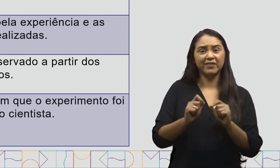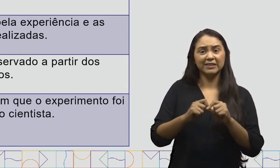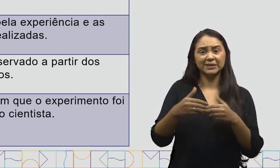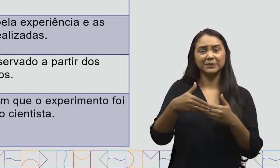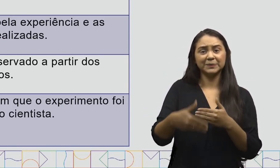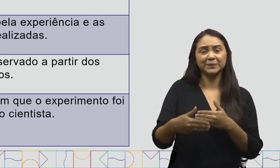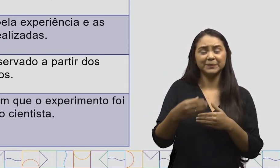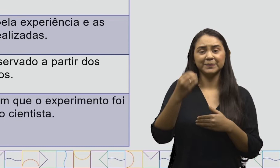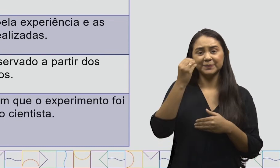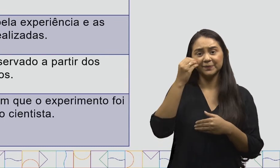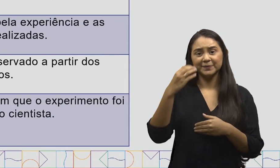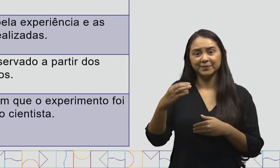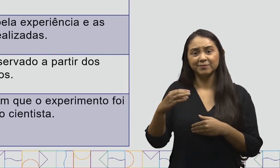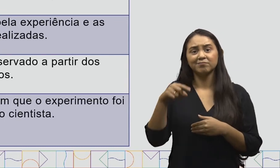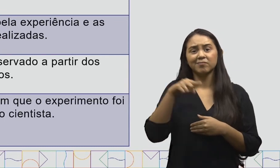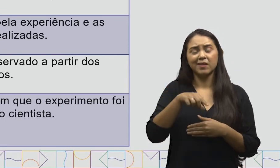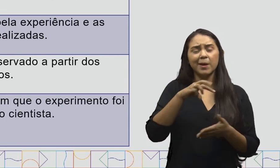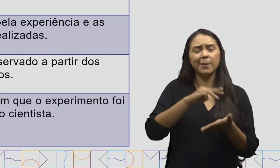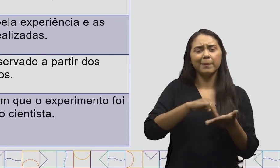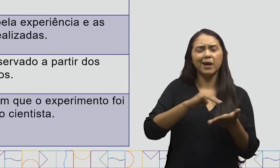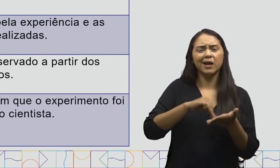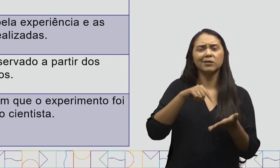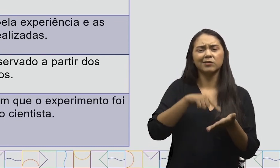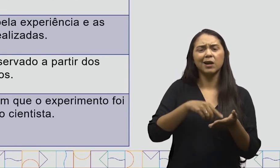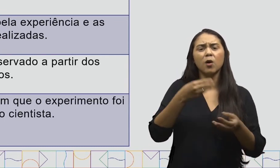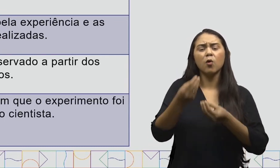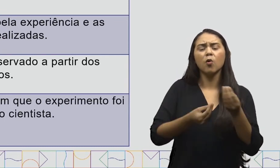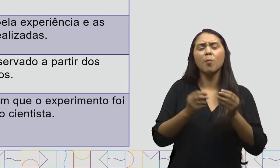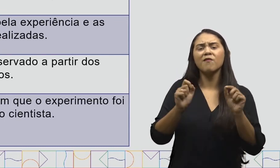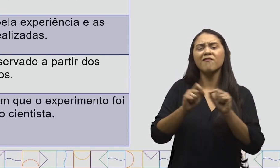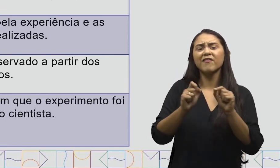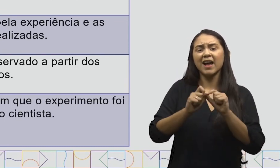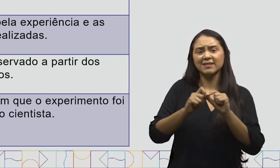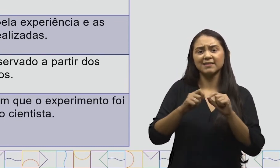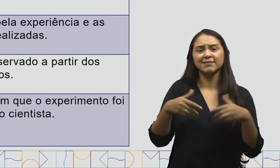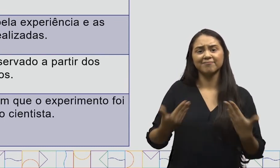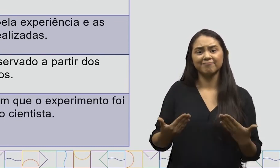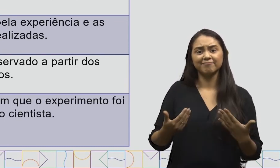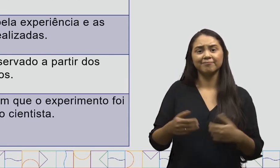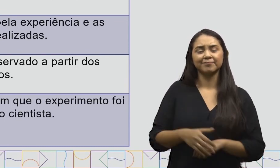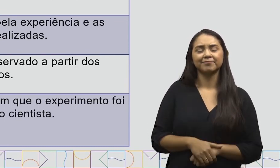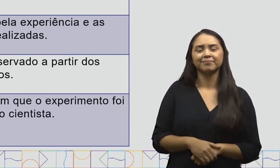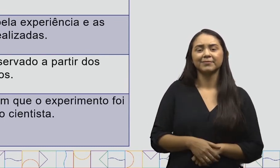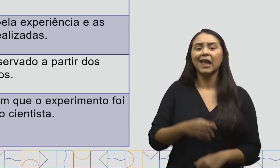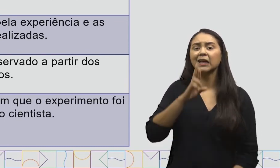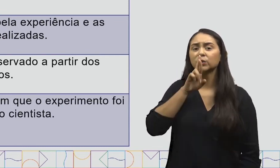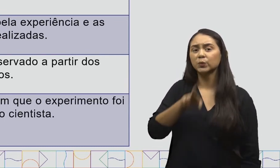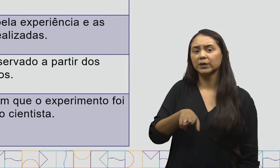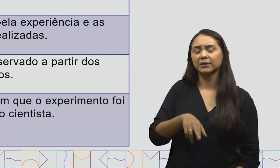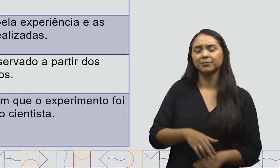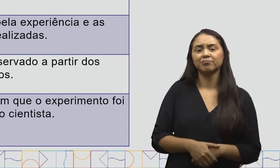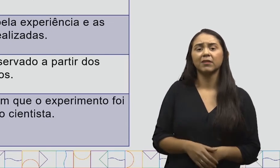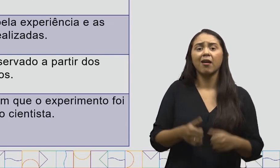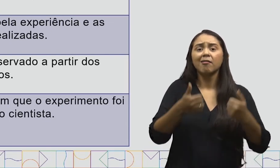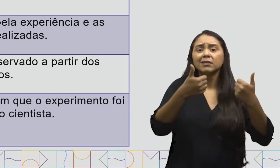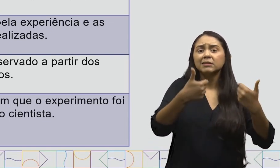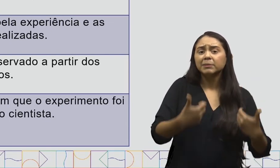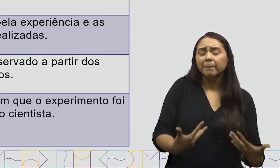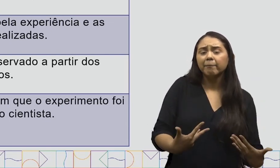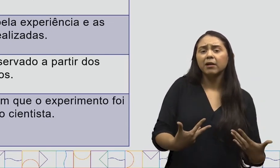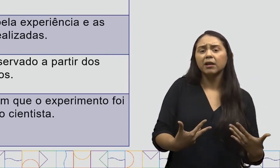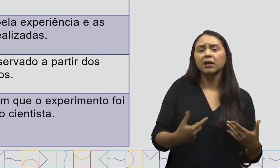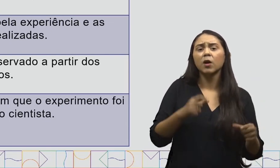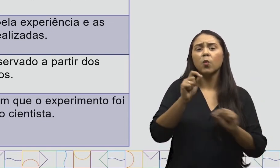O método é o item que traz a descrição de como executar a experiência. Resultados. Explicam o